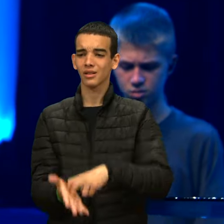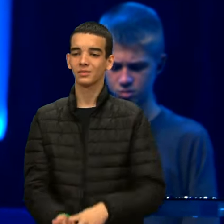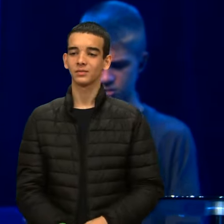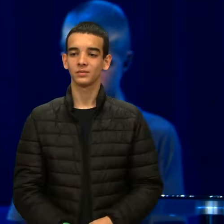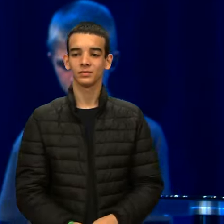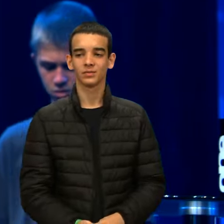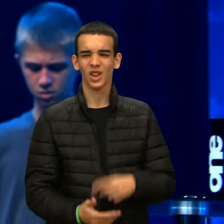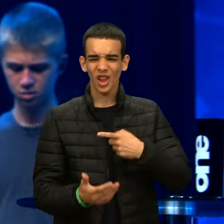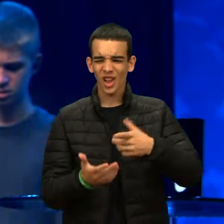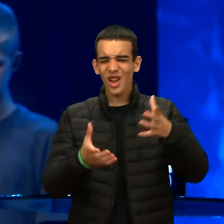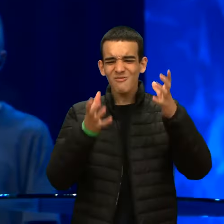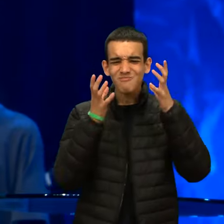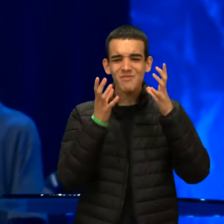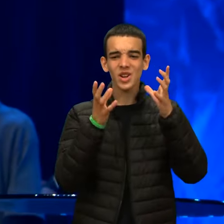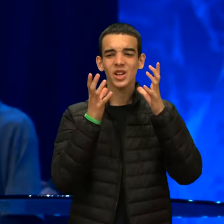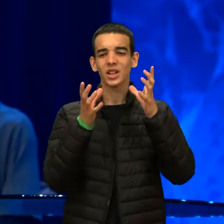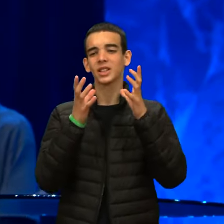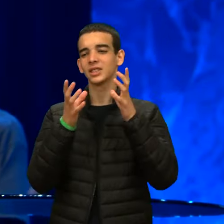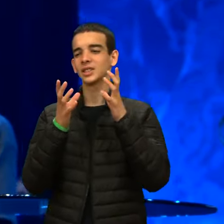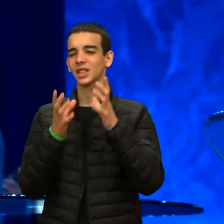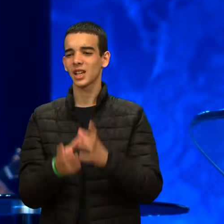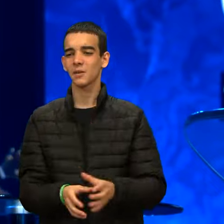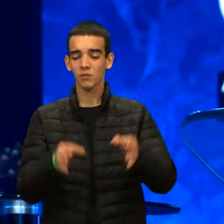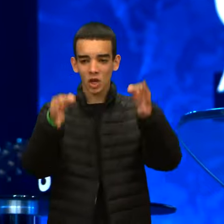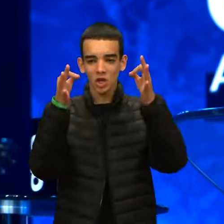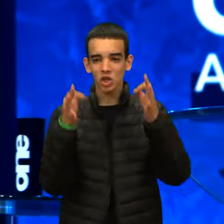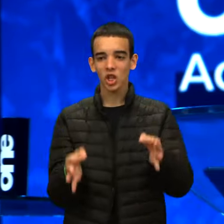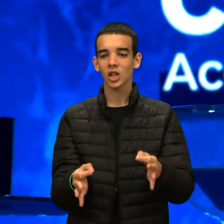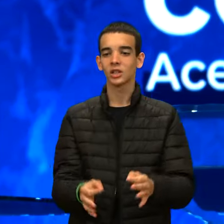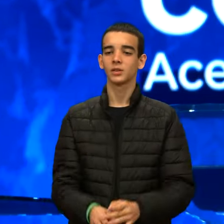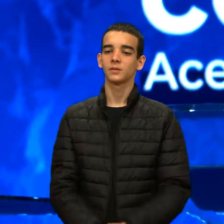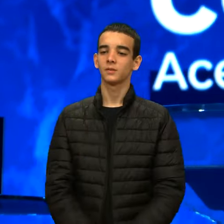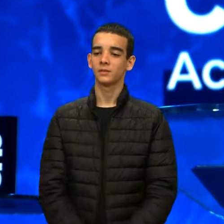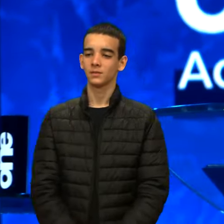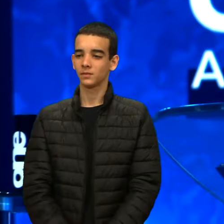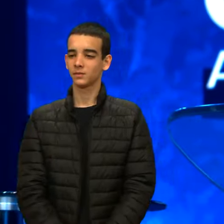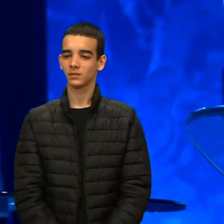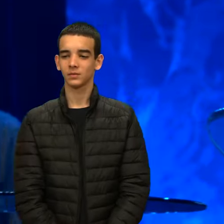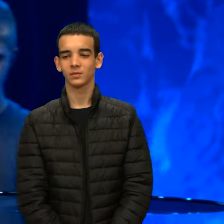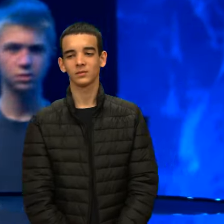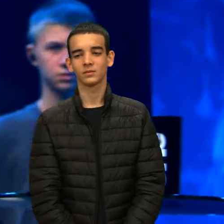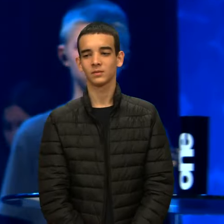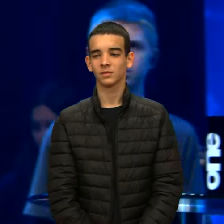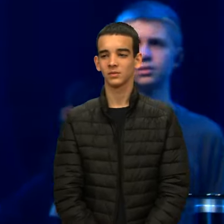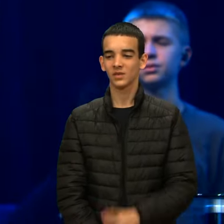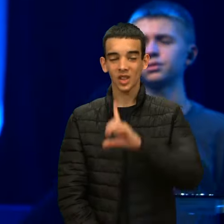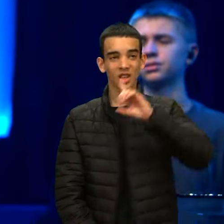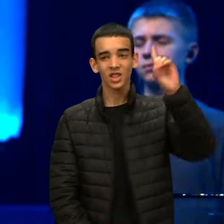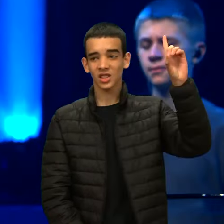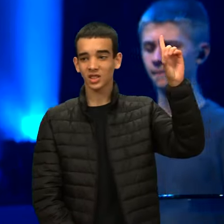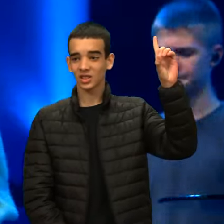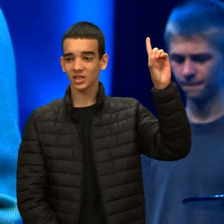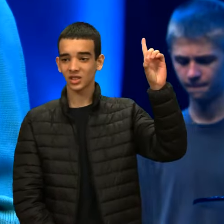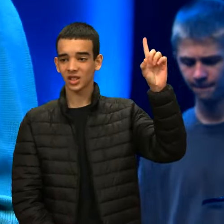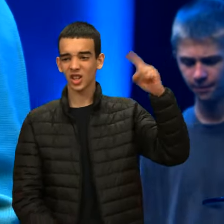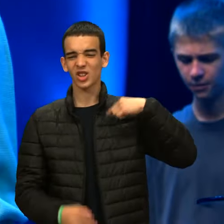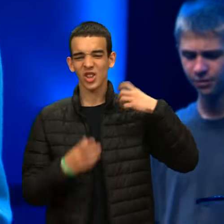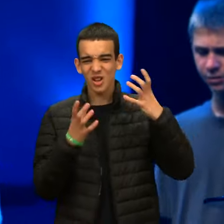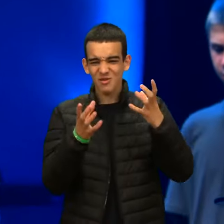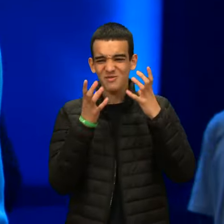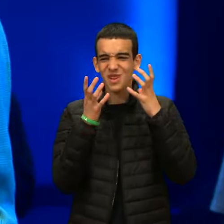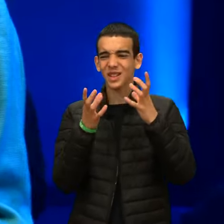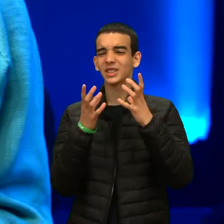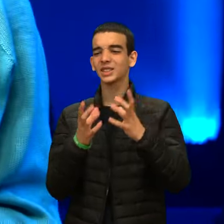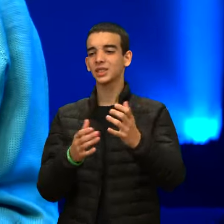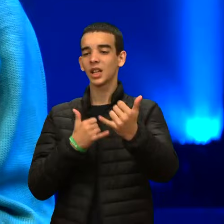integridade. Deus, nos leva a ser uma geração, assim como Daniel, que se comprometeu, Jesus, que fez